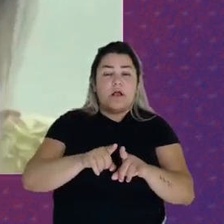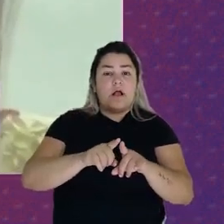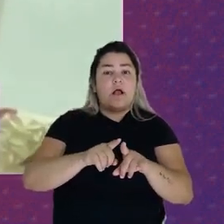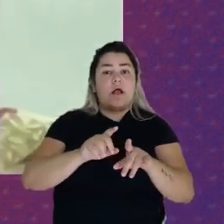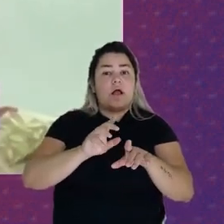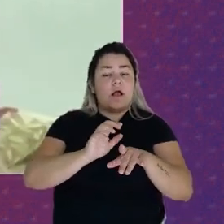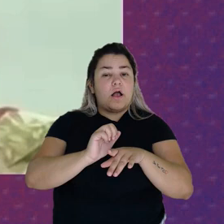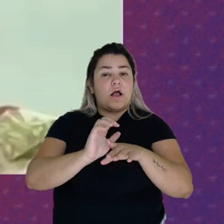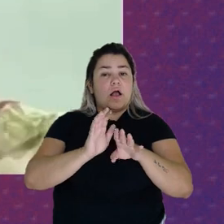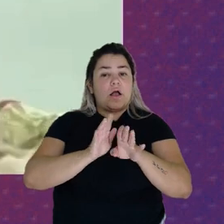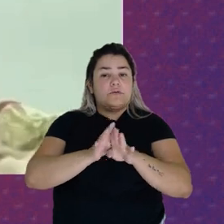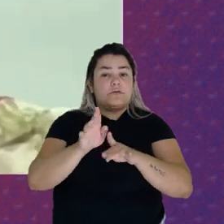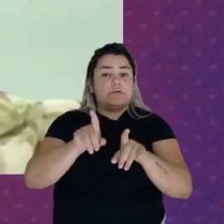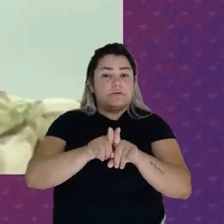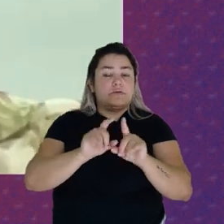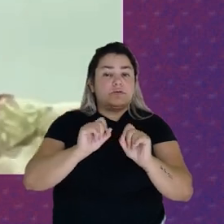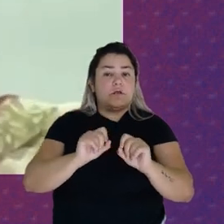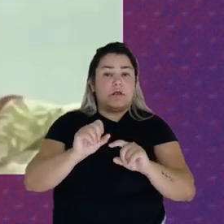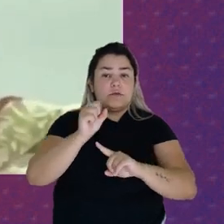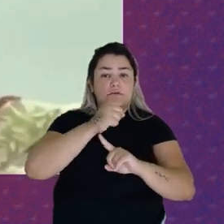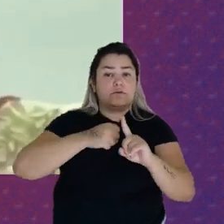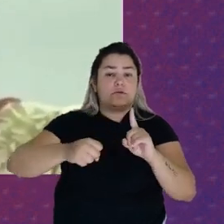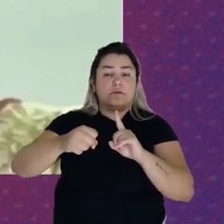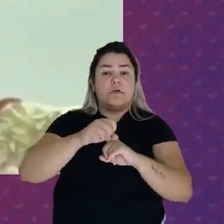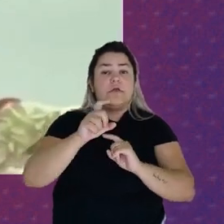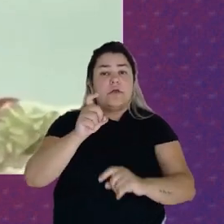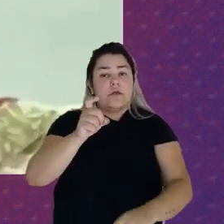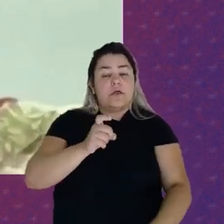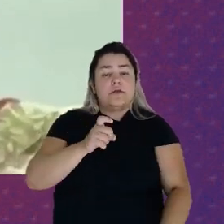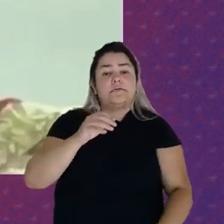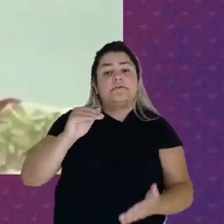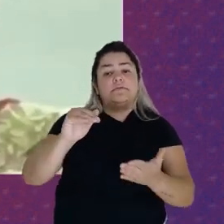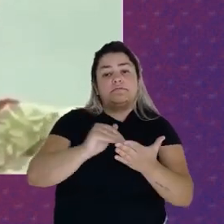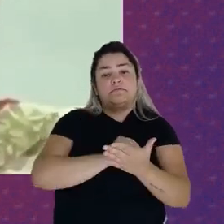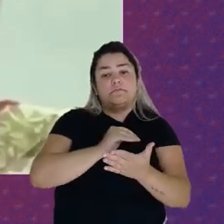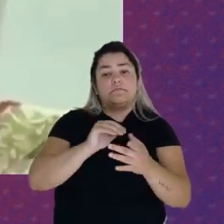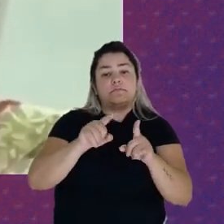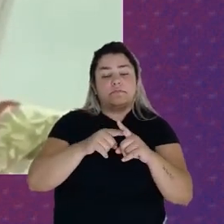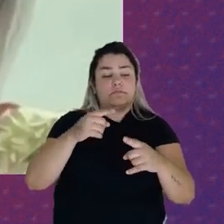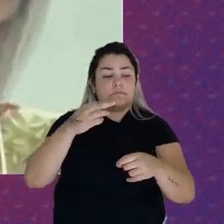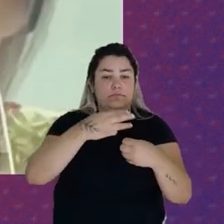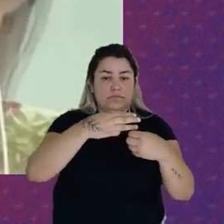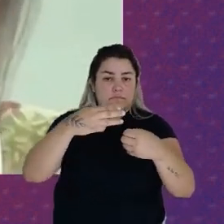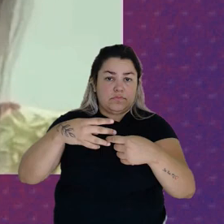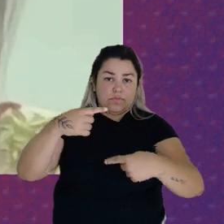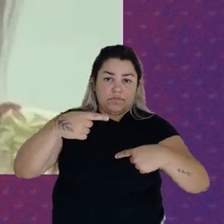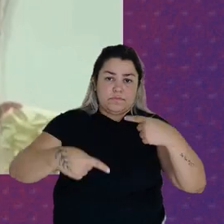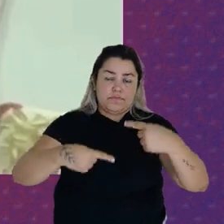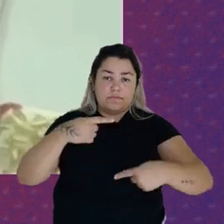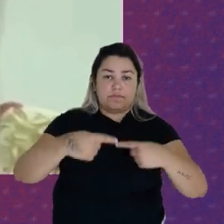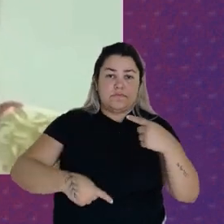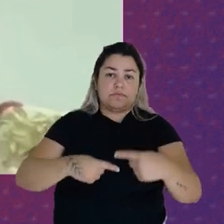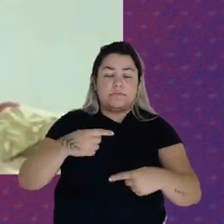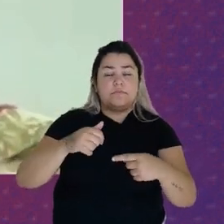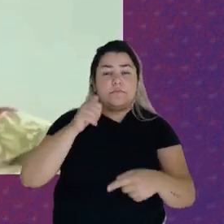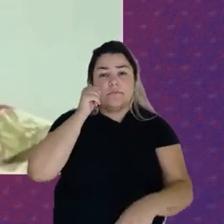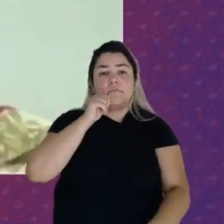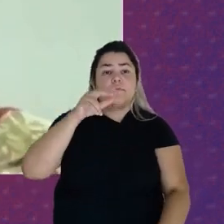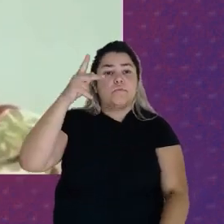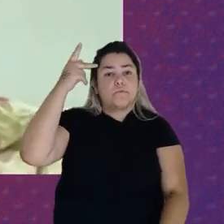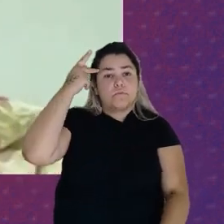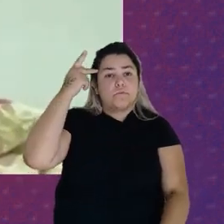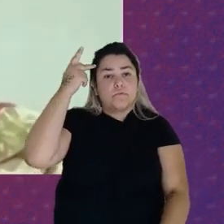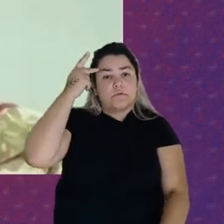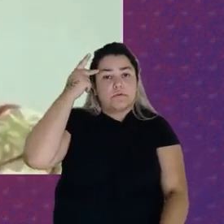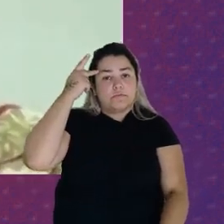saúde coletiva. Sou ex-secretária municipal de Políticas para as Mulheres da Prefeitura de São Paulo, no período